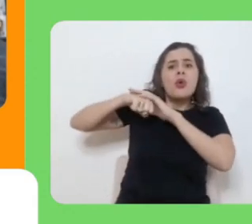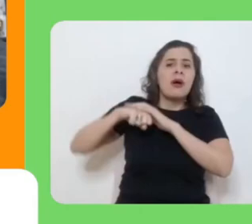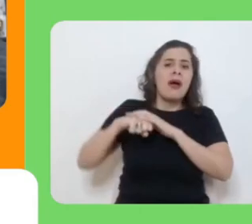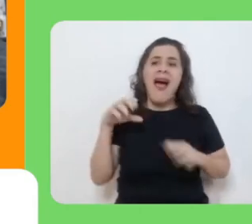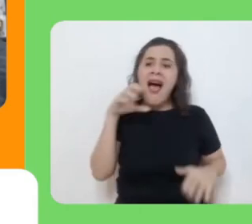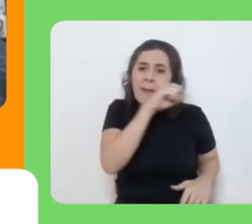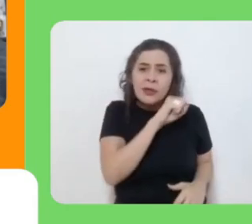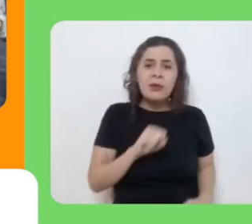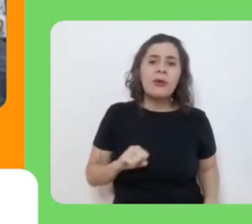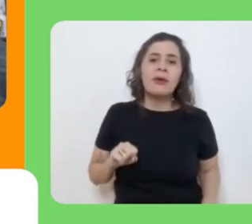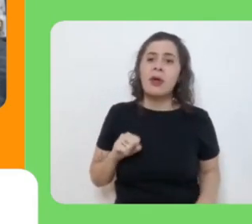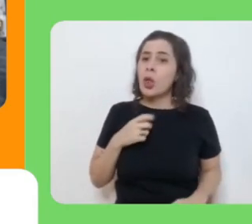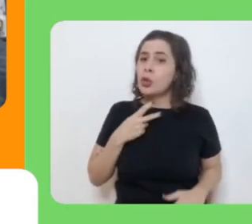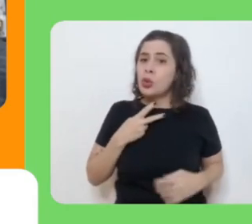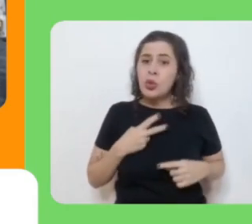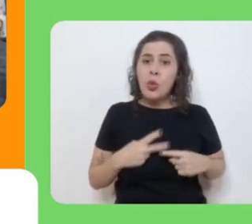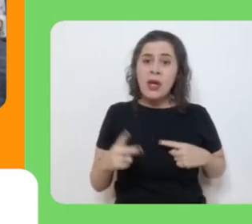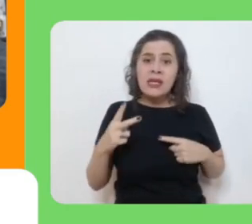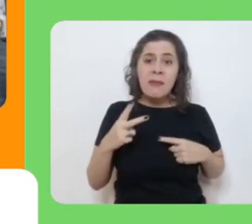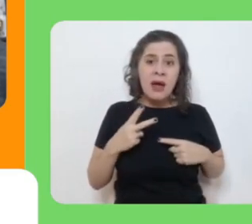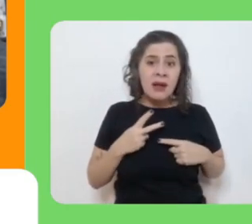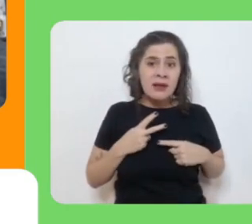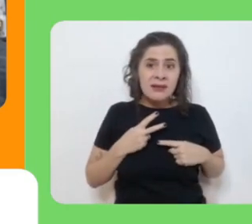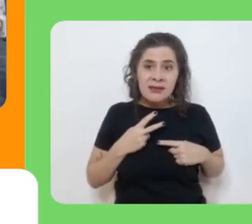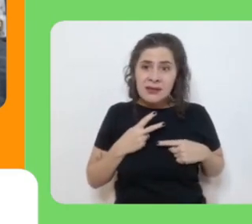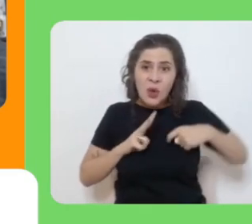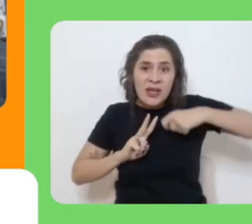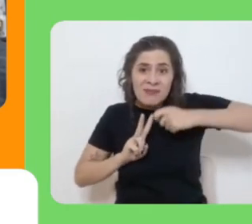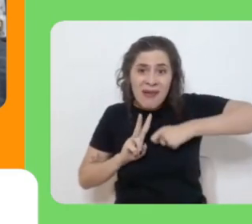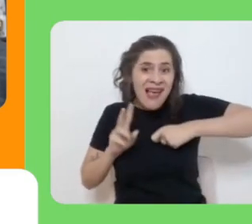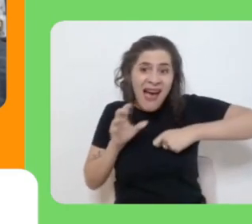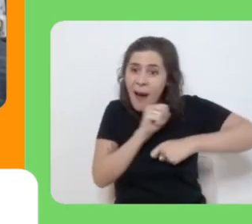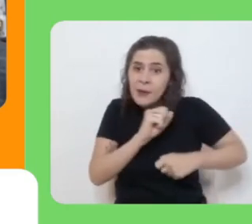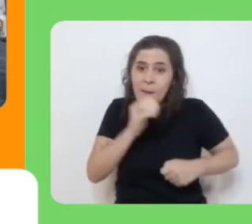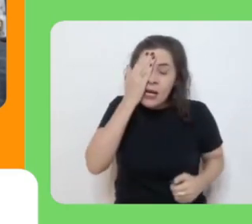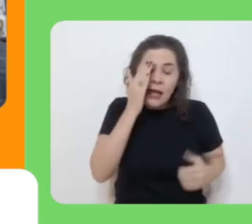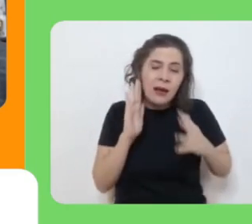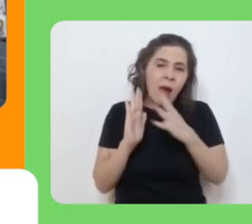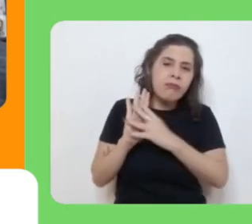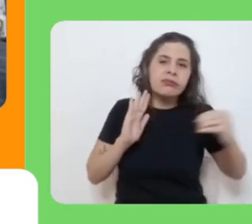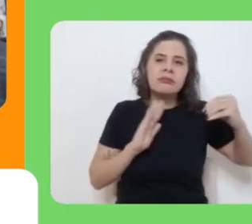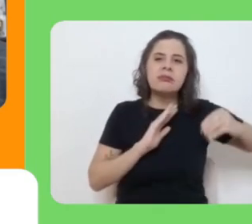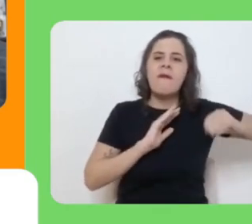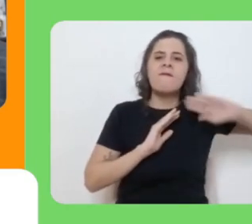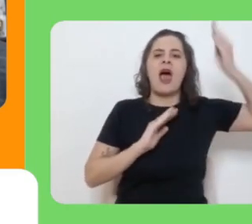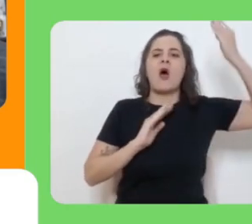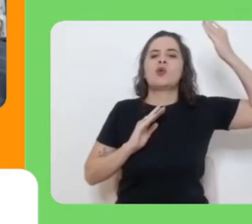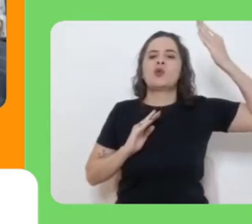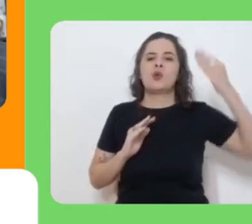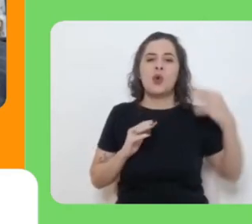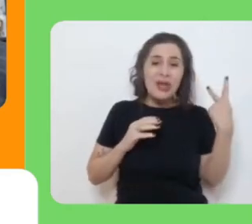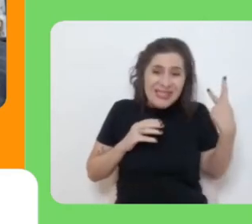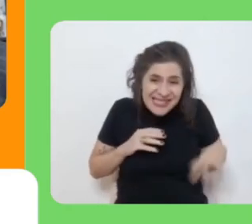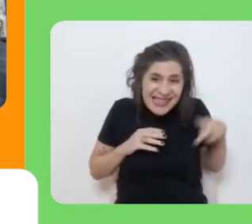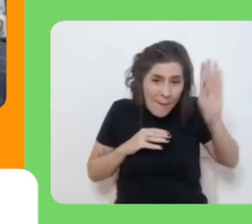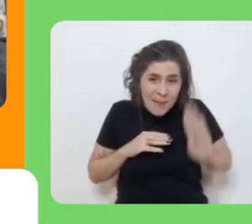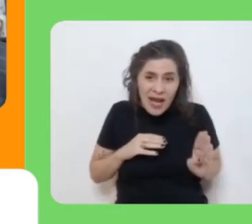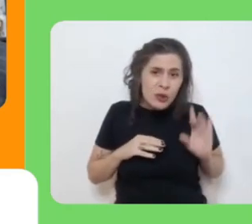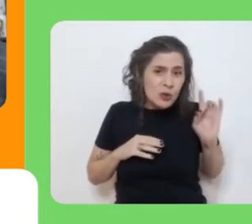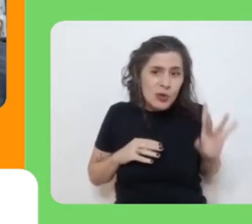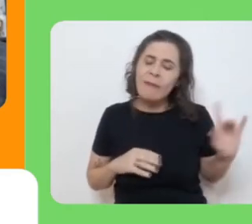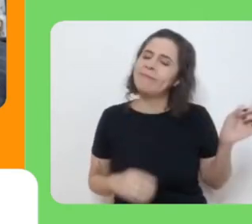2 semanas, mais tardar 2 meses, está pirateado também. Então a gente não fica só restrito ao Brasil o negócio,